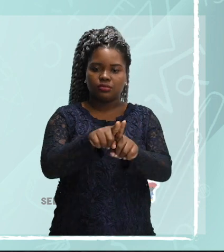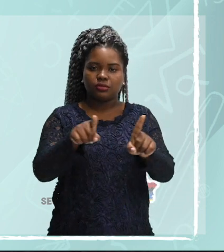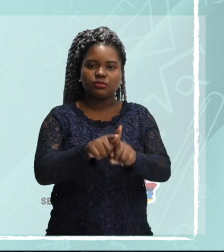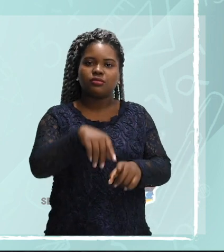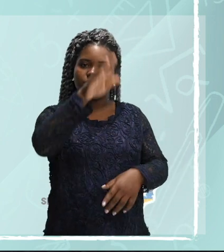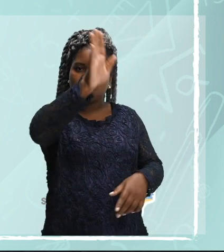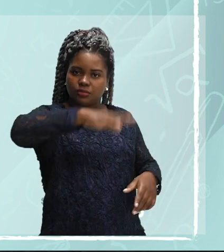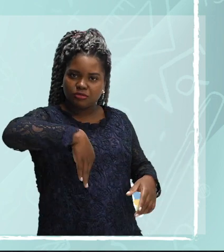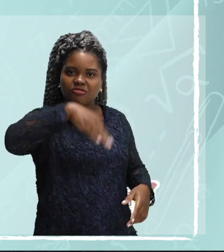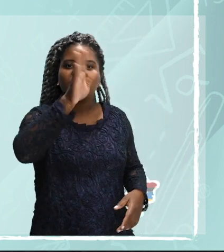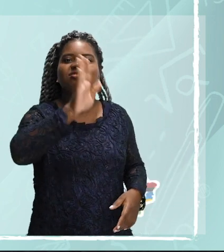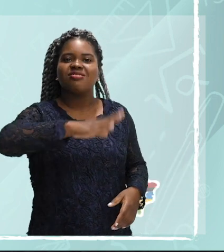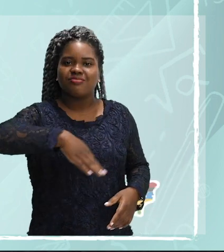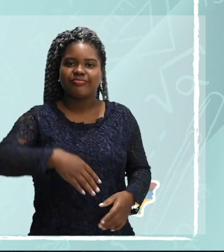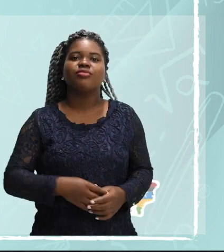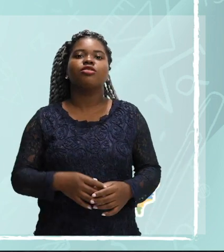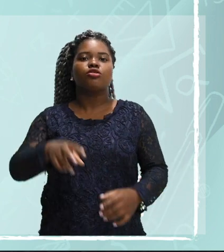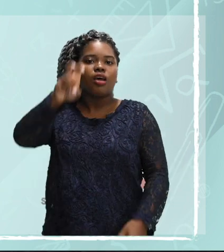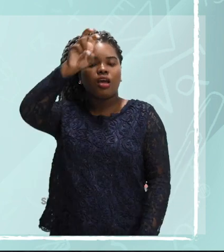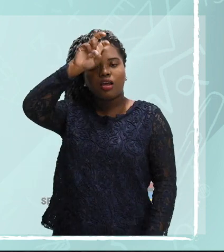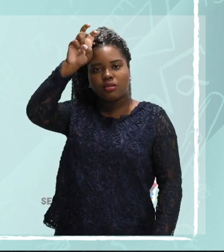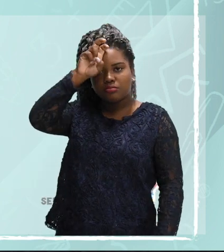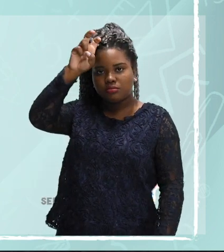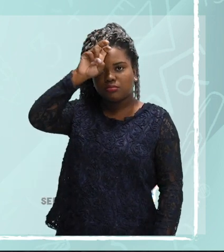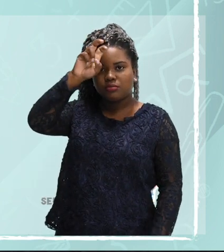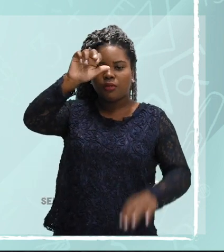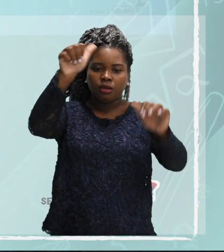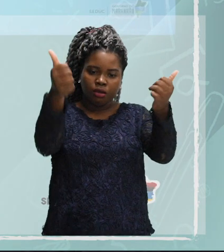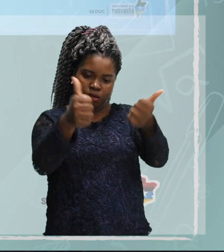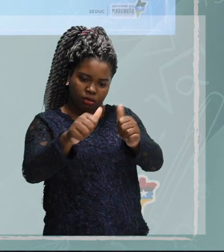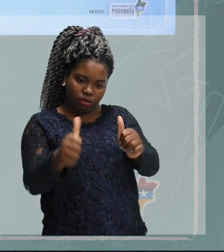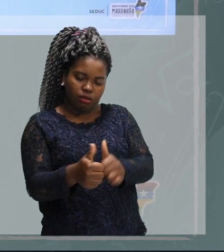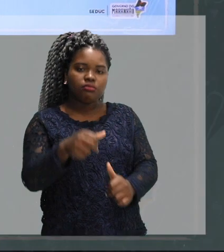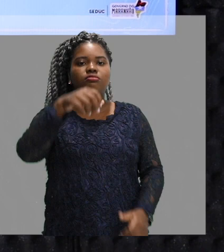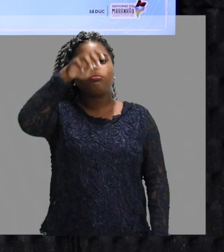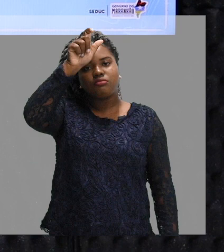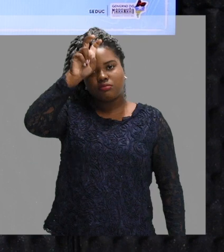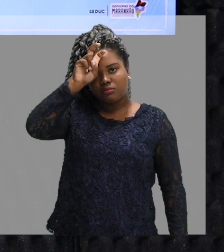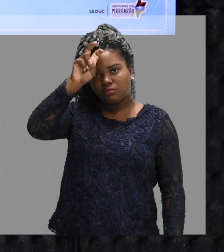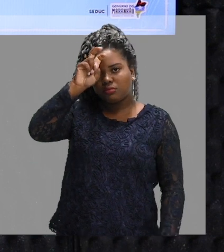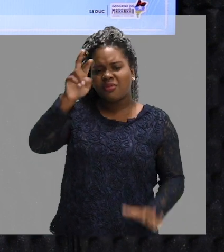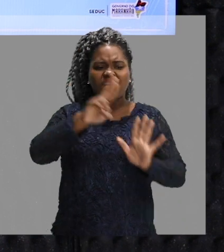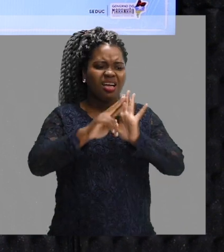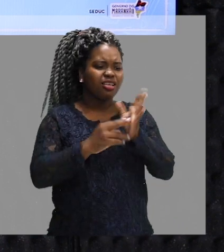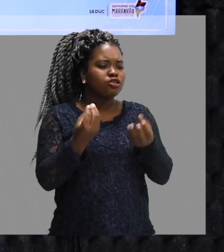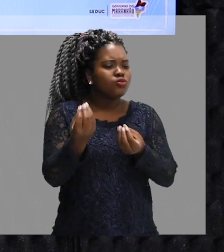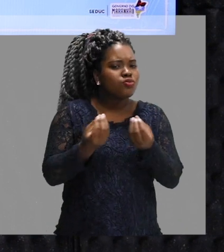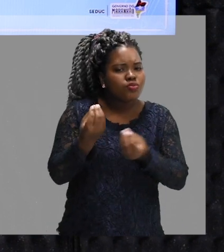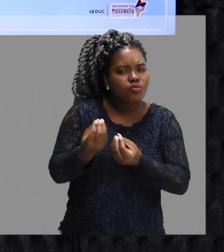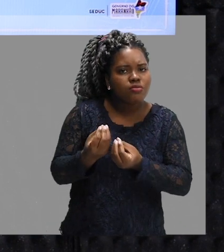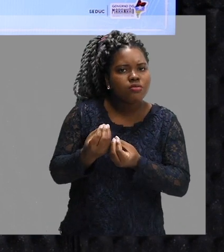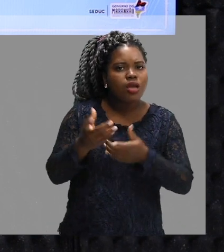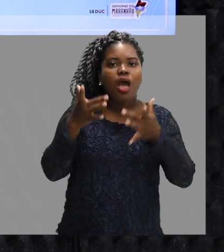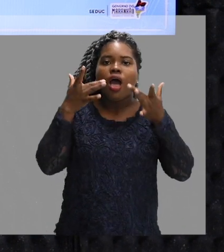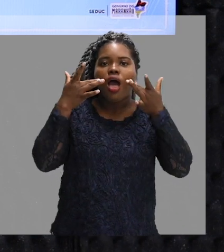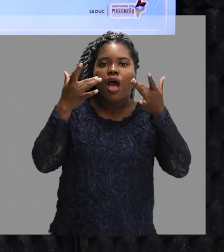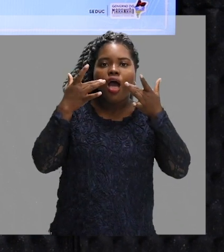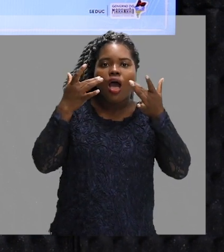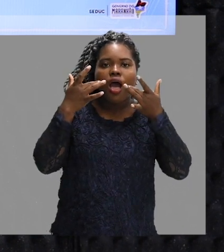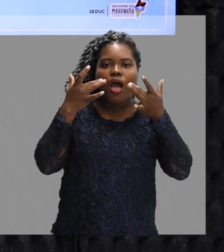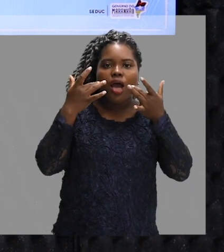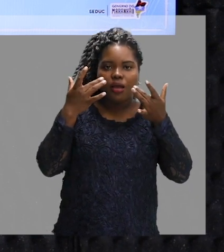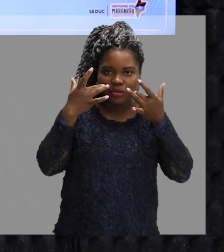pintura egípcia, regras estabelecidas pela escultura egípcia. Regras? Como assim? A arte ela era submetida à